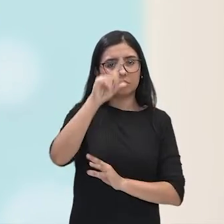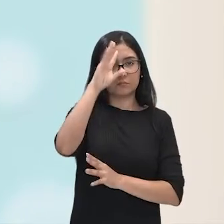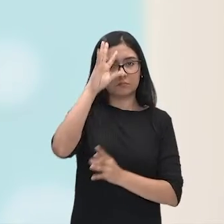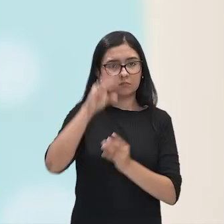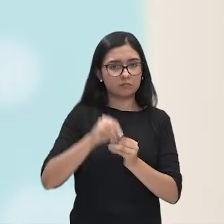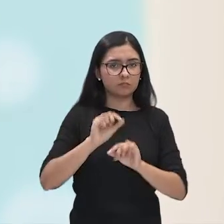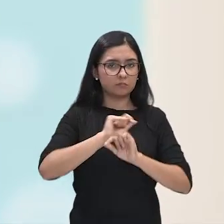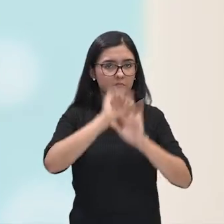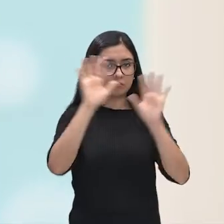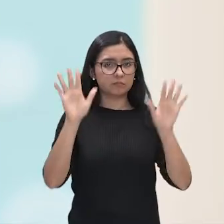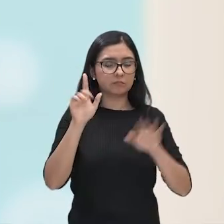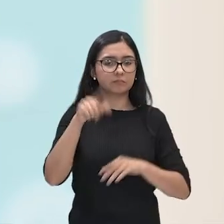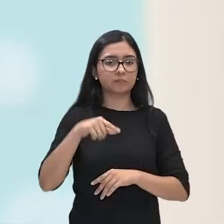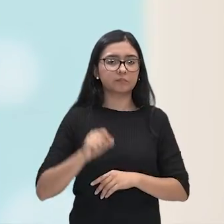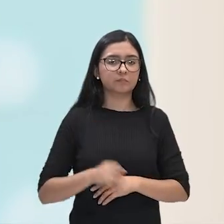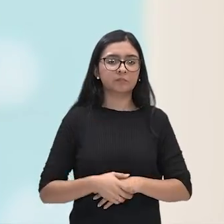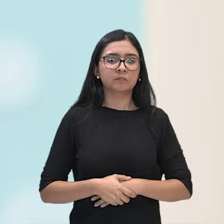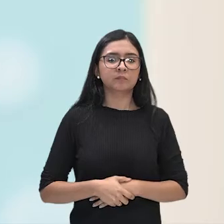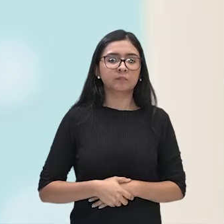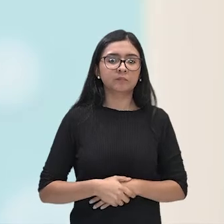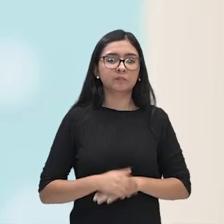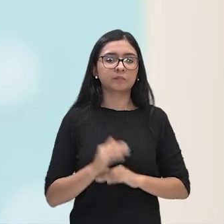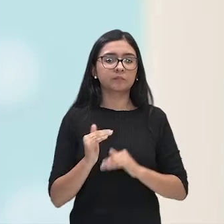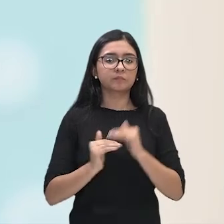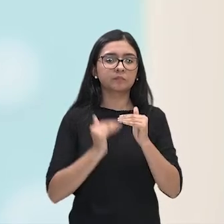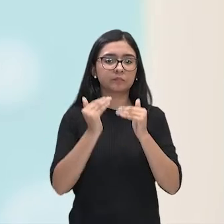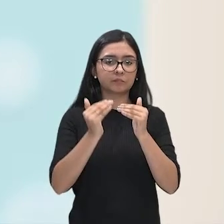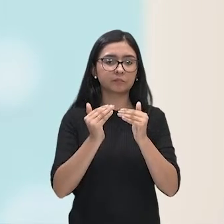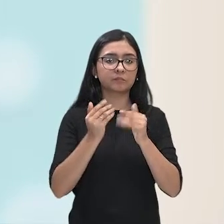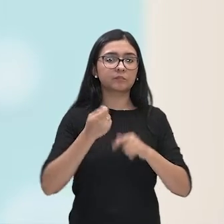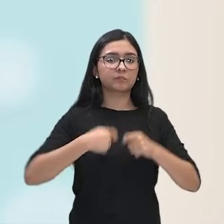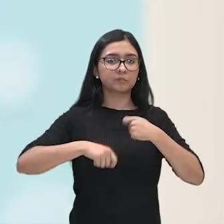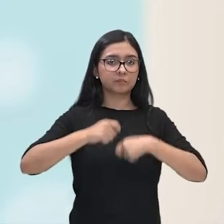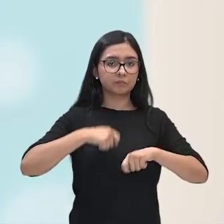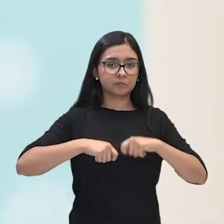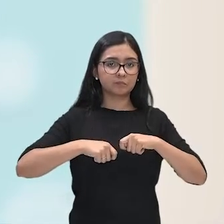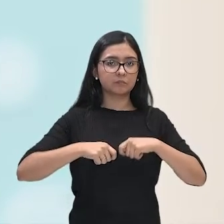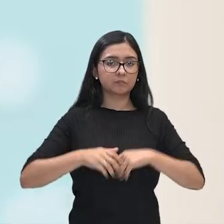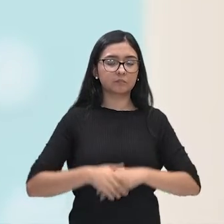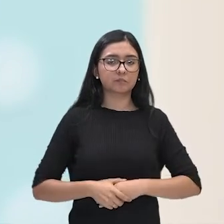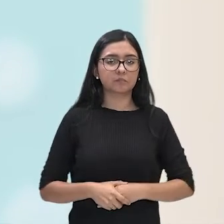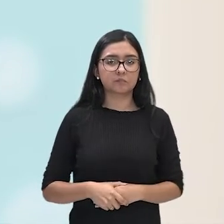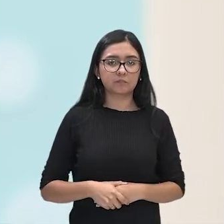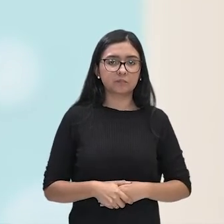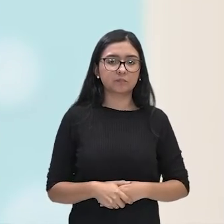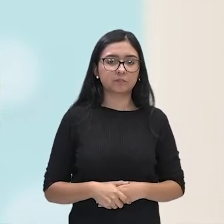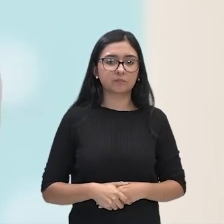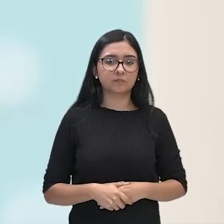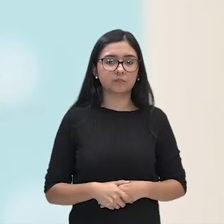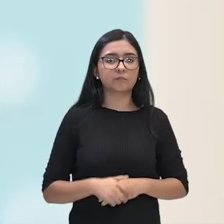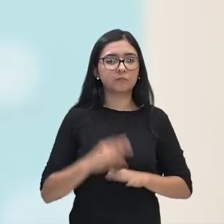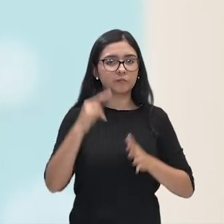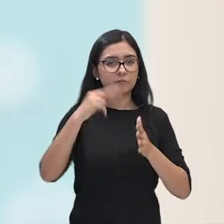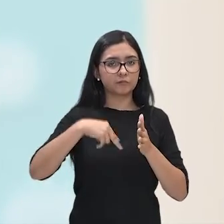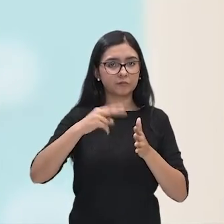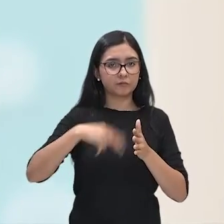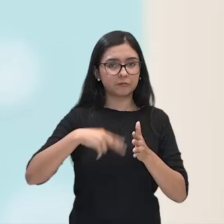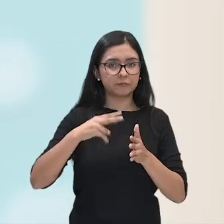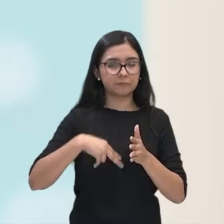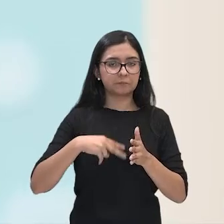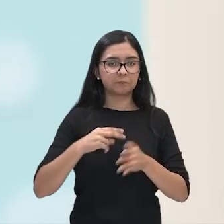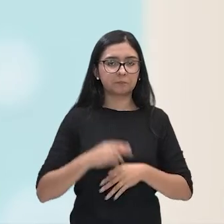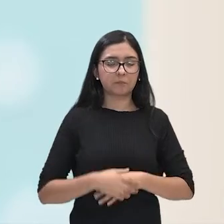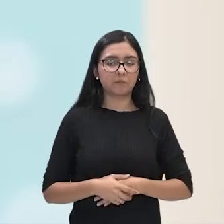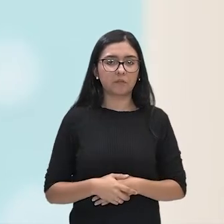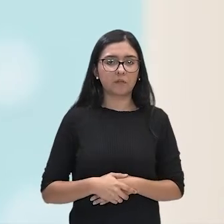Se chama, que está dentro do desenvolvimento econômico. Então, a gente vai ler um pouco. Não